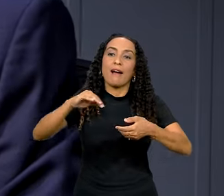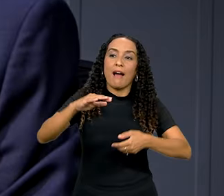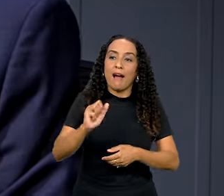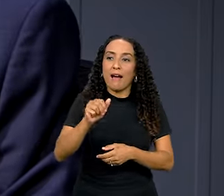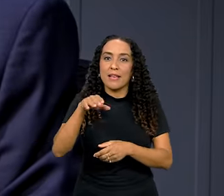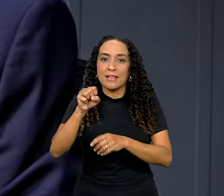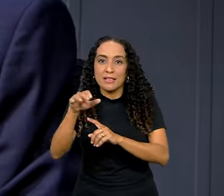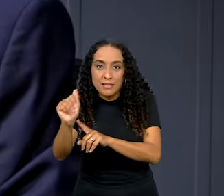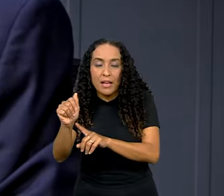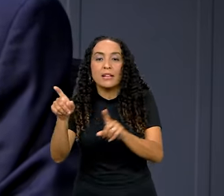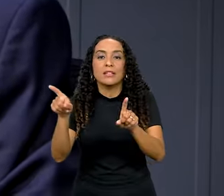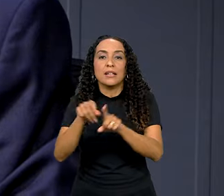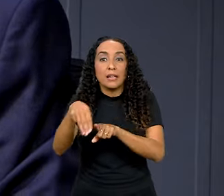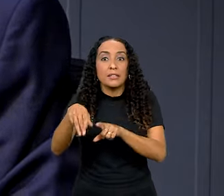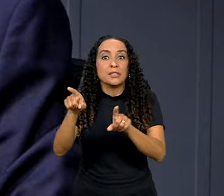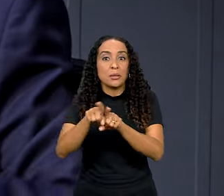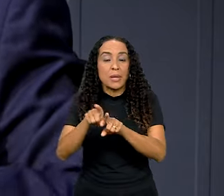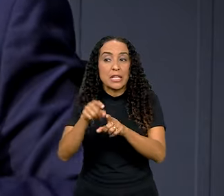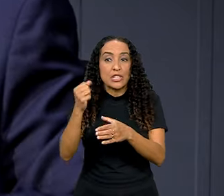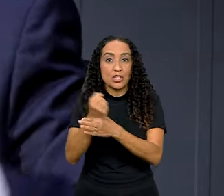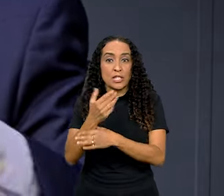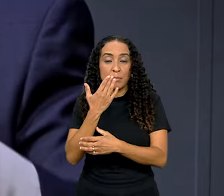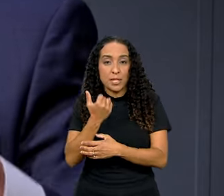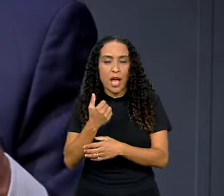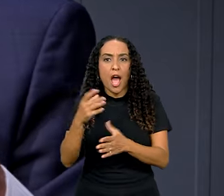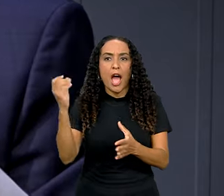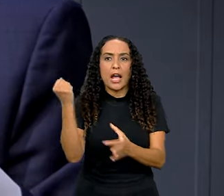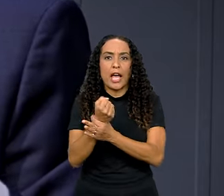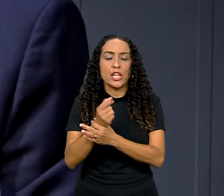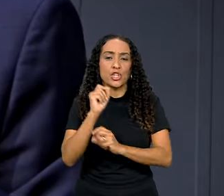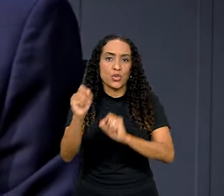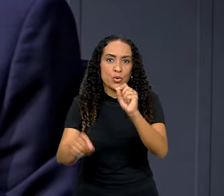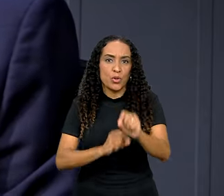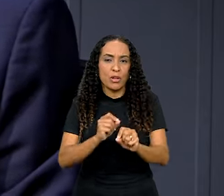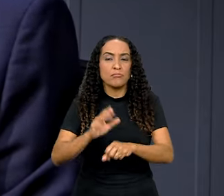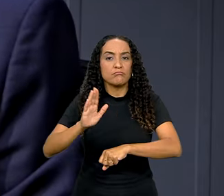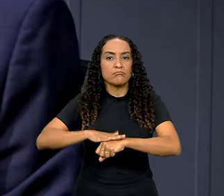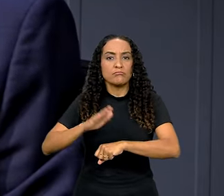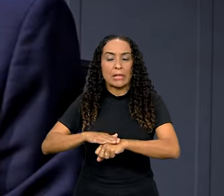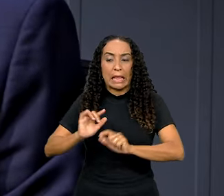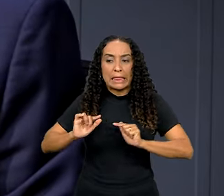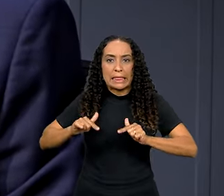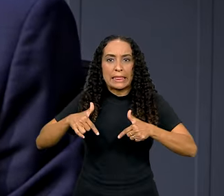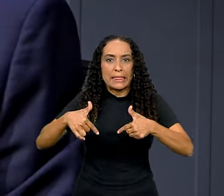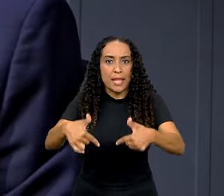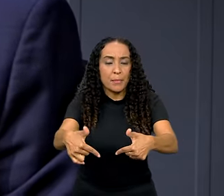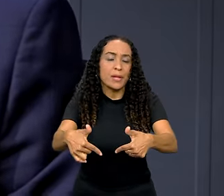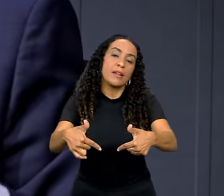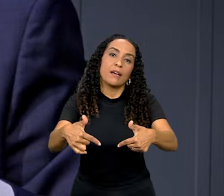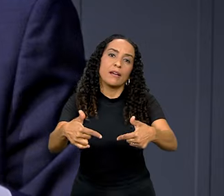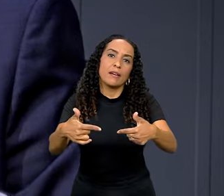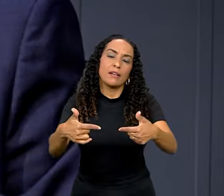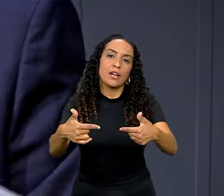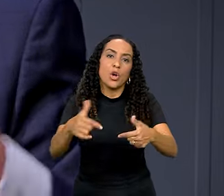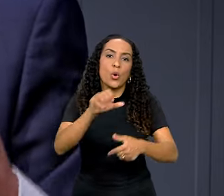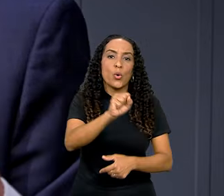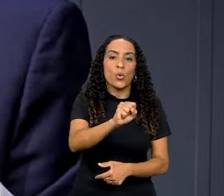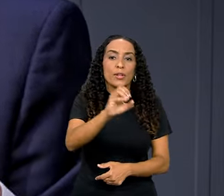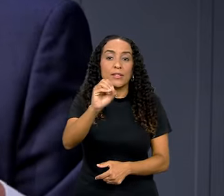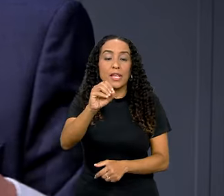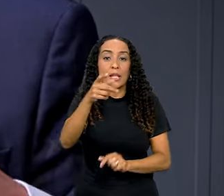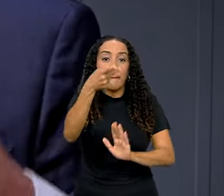interministerial de segurança alimentar e garantindo a condição de trabalhar eh